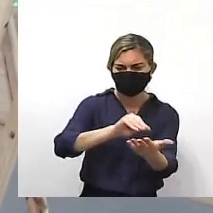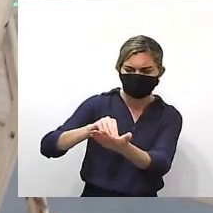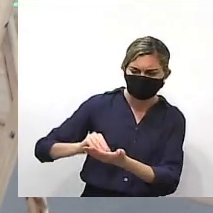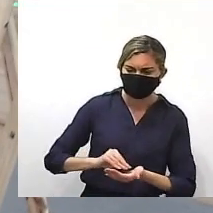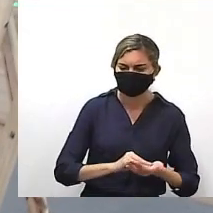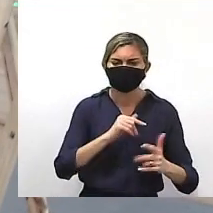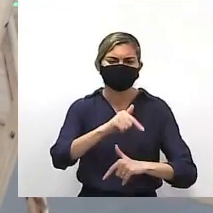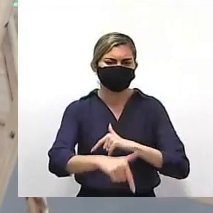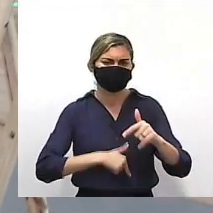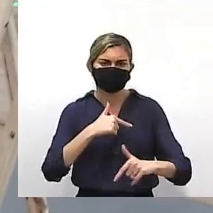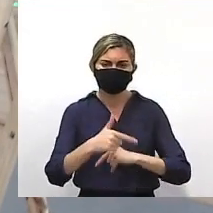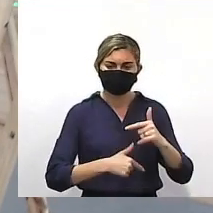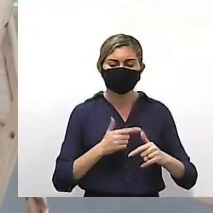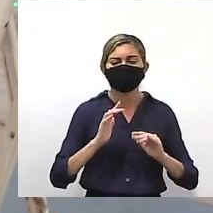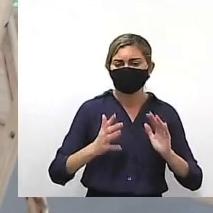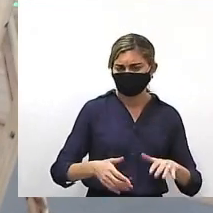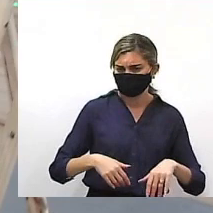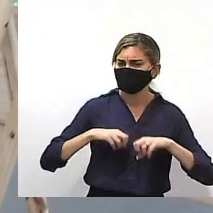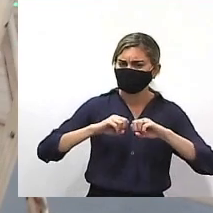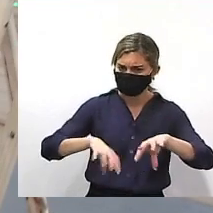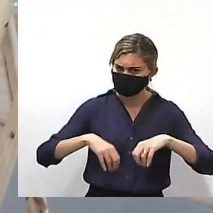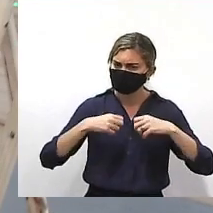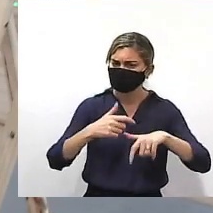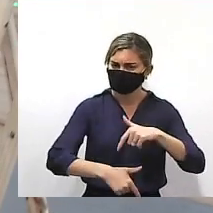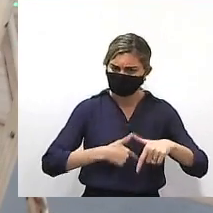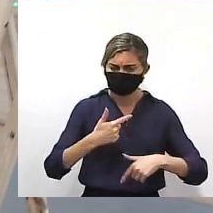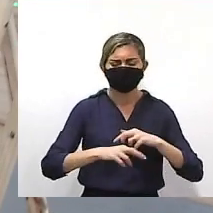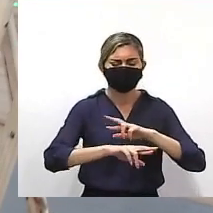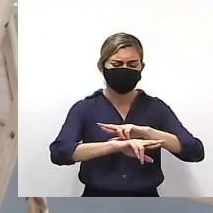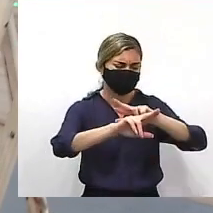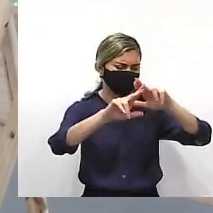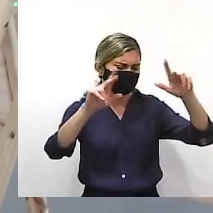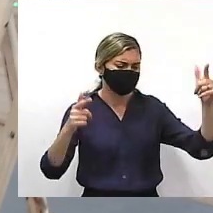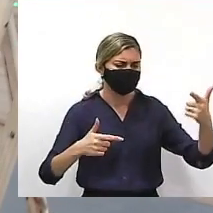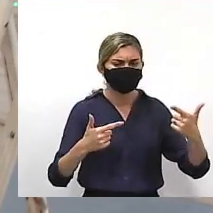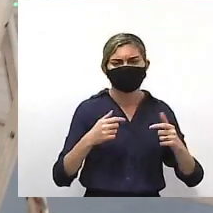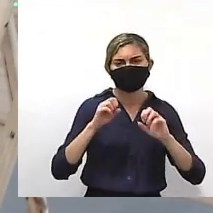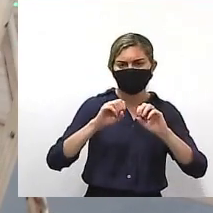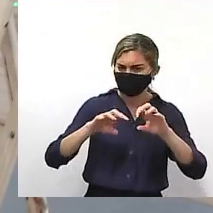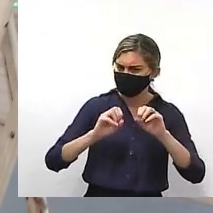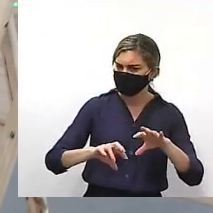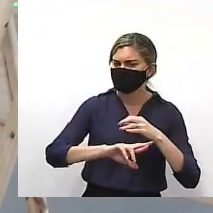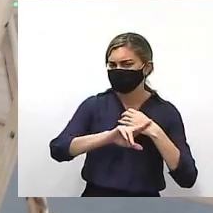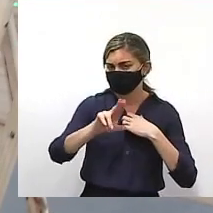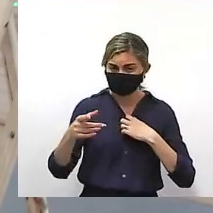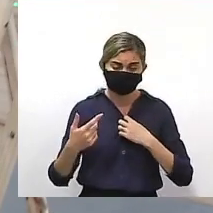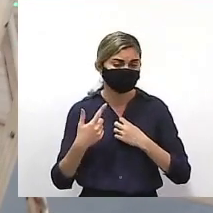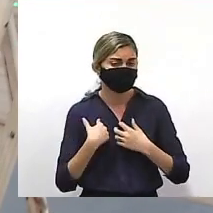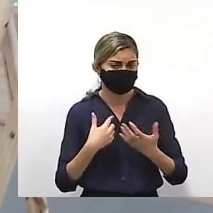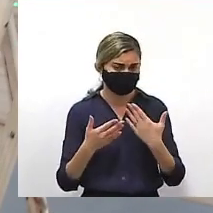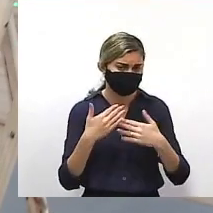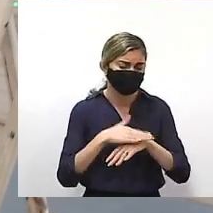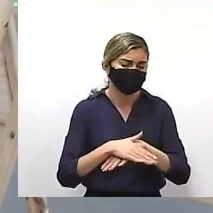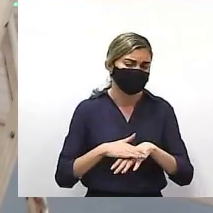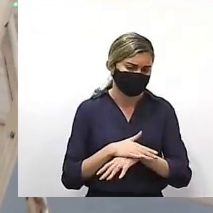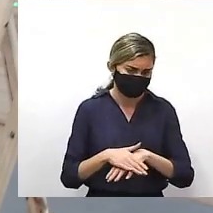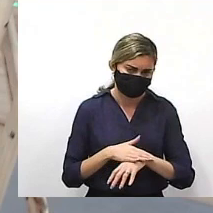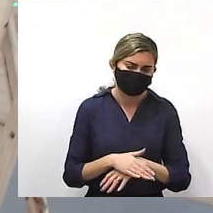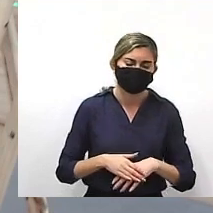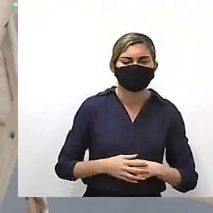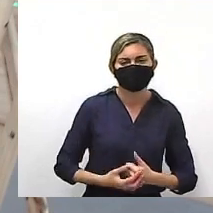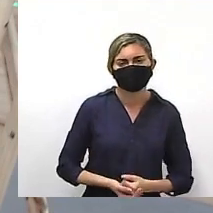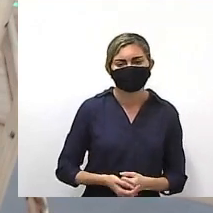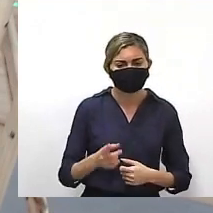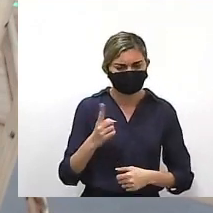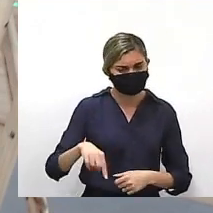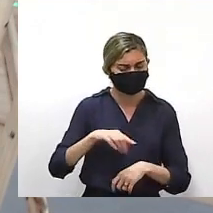do trabalho, que já foi trabalhado em várias outras aulas. Nós conversamos sobre isso.